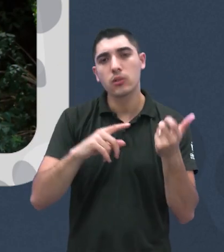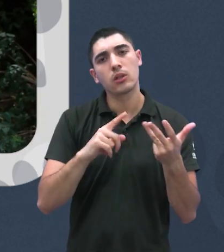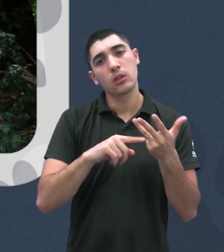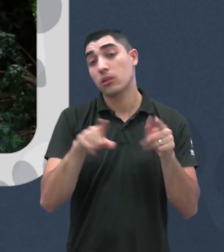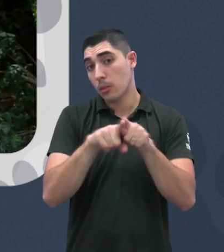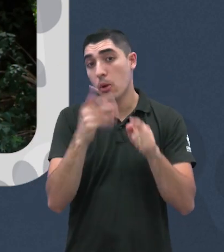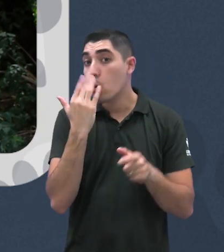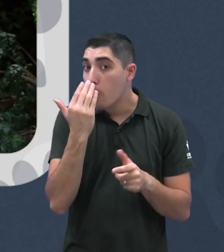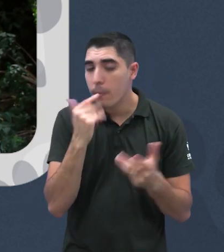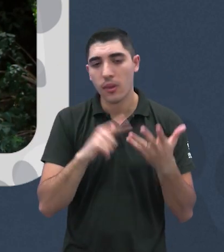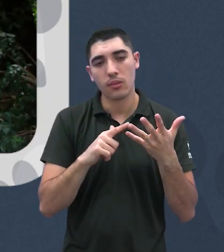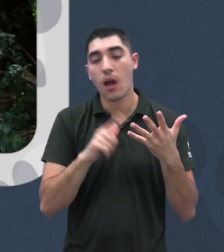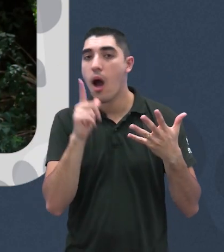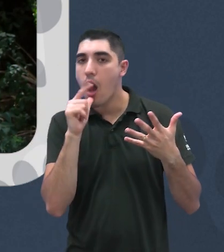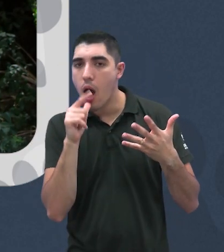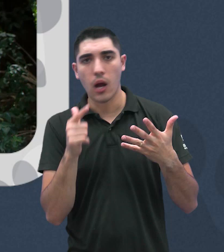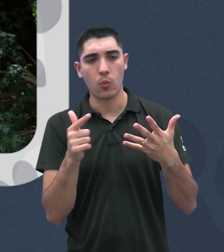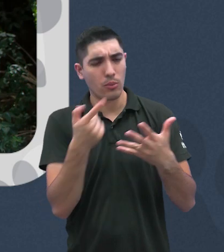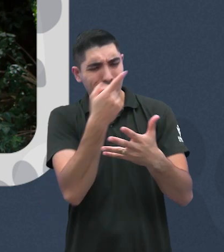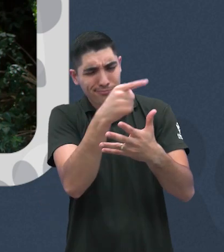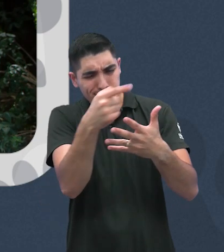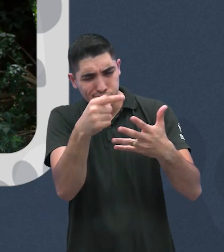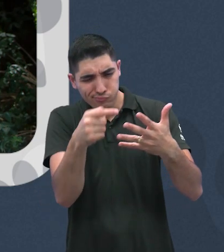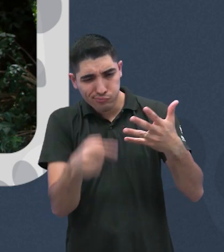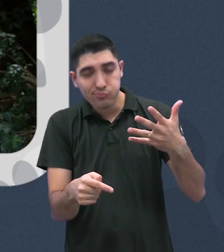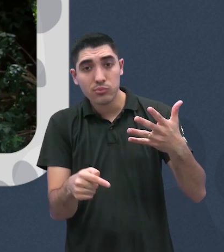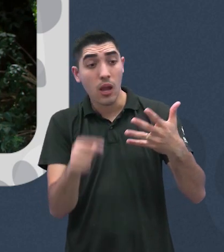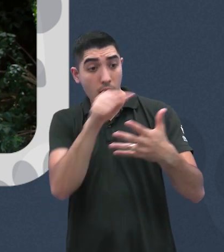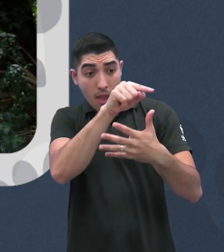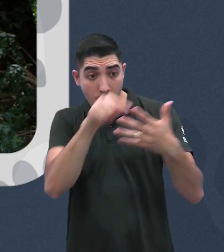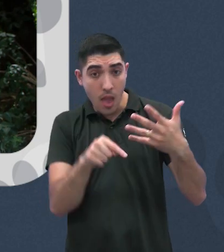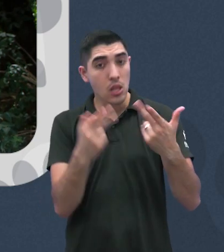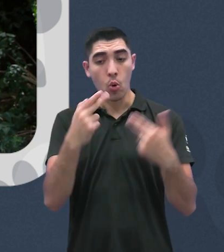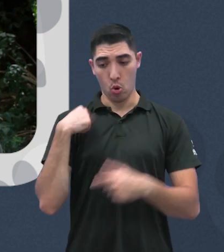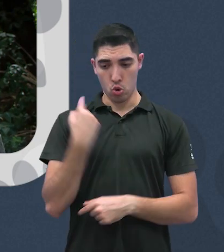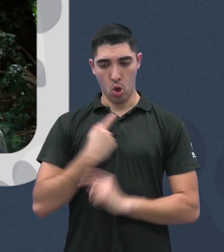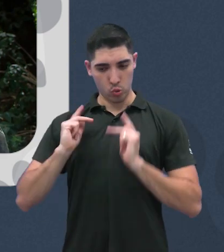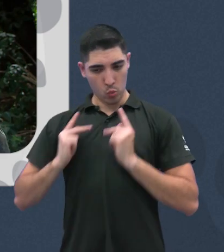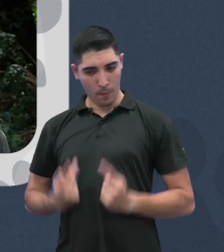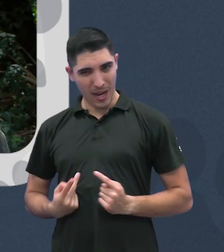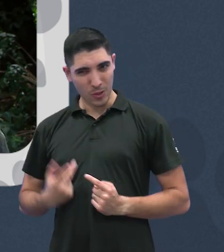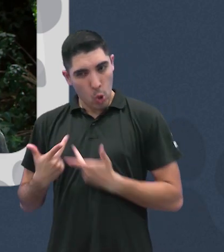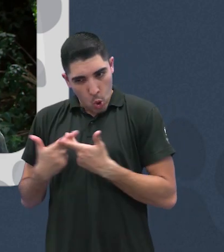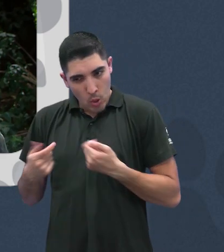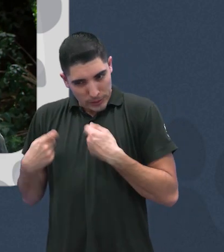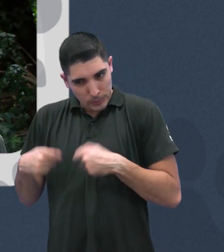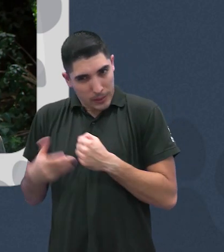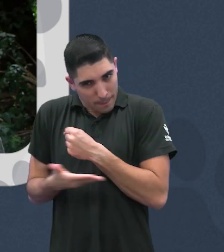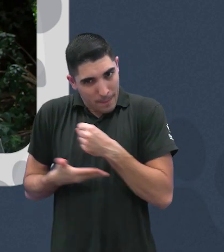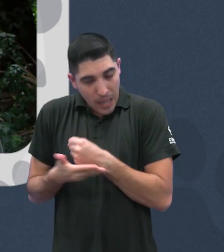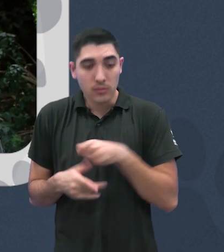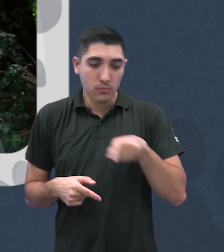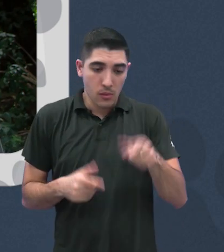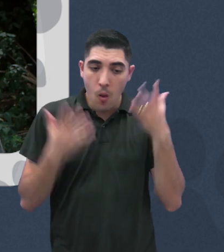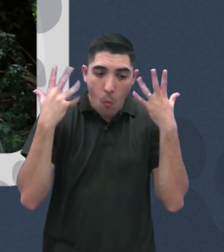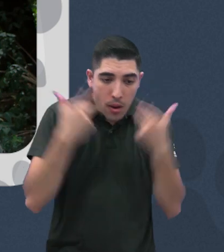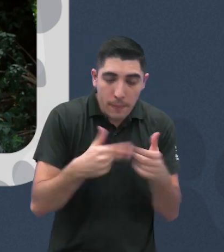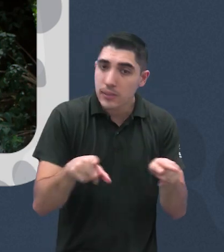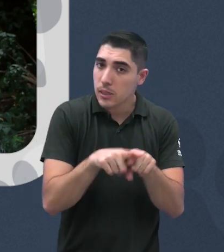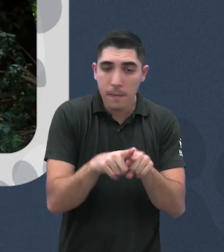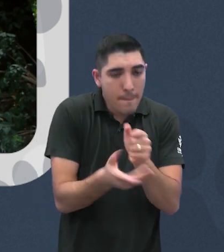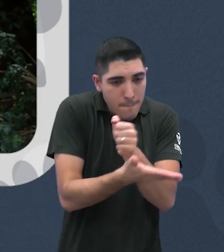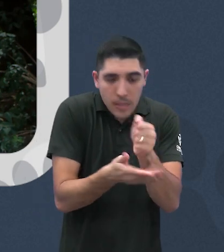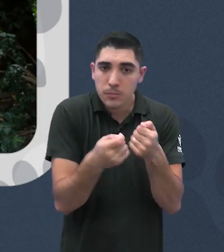logicamente, alimentação, água. Então, é tudo que a gente se preocuparia conosco, das nossas necessidades, a gente também tem que enxergar que